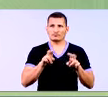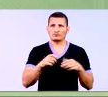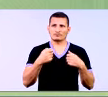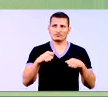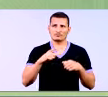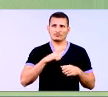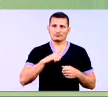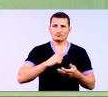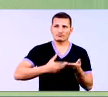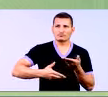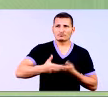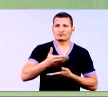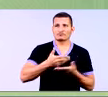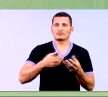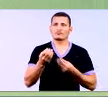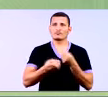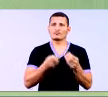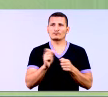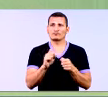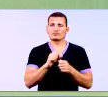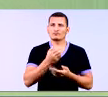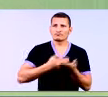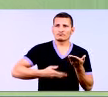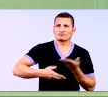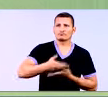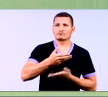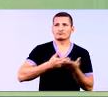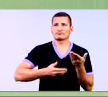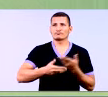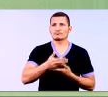estar em sincronismo. Como é que eu faço para eles estar em sincronismo?